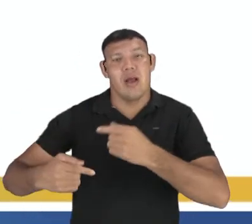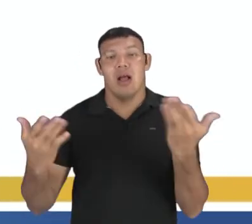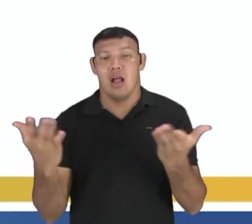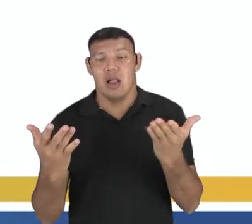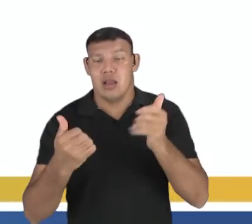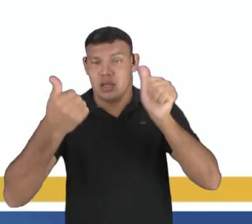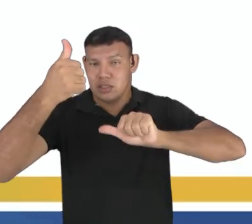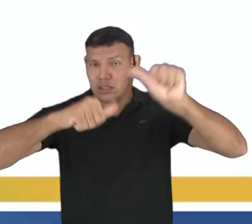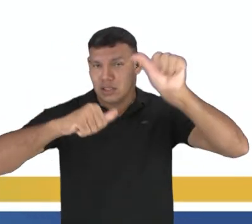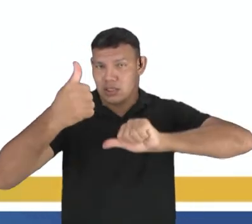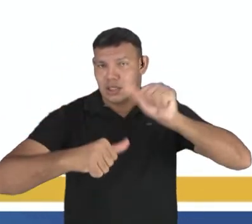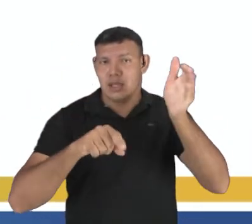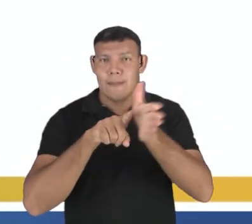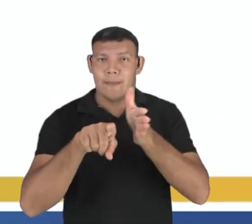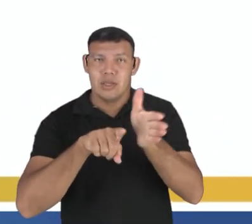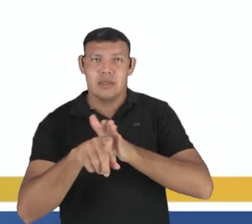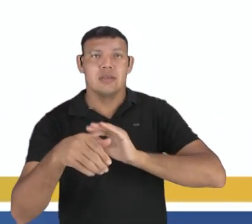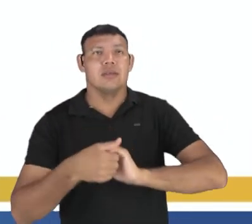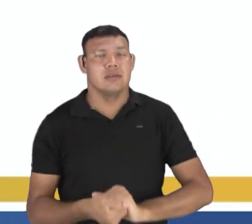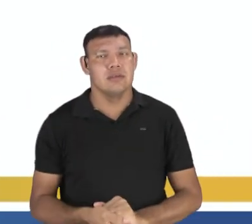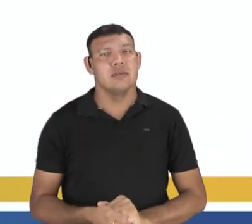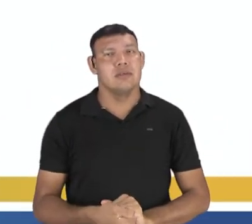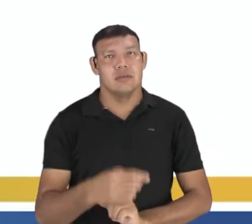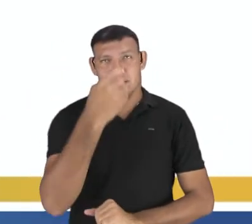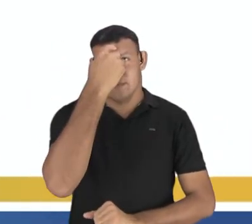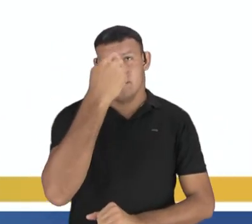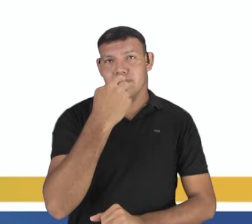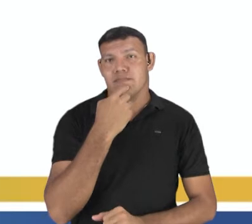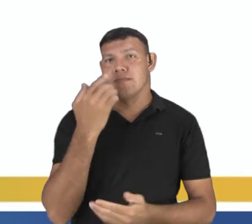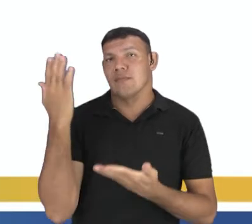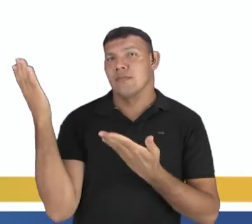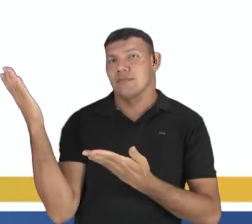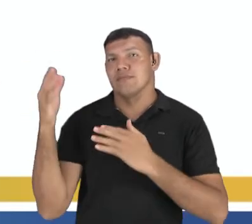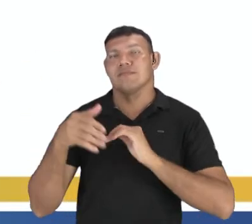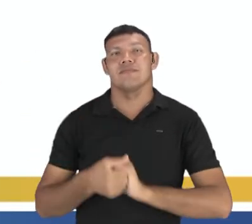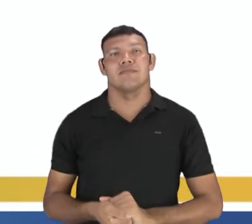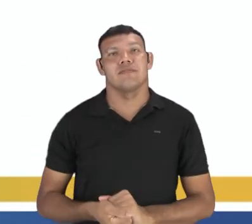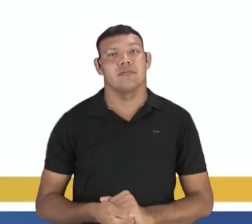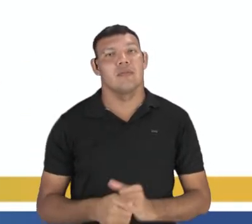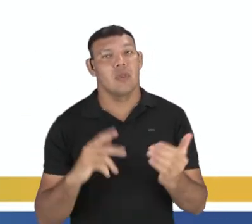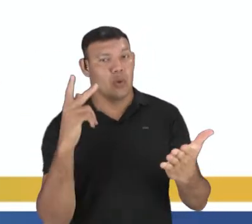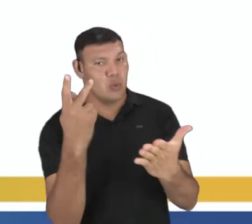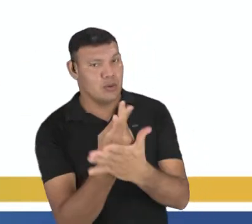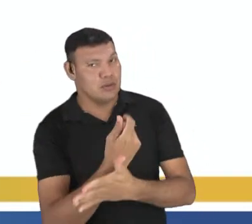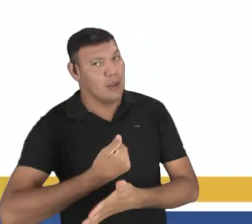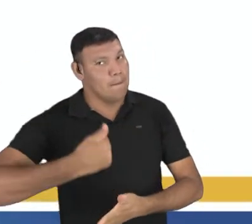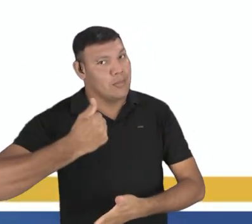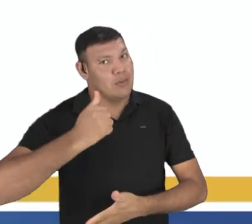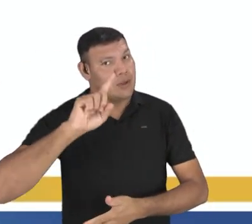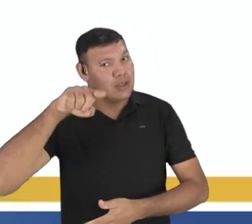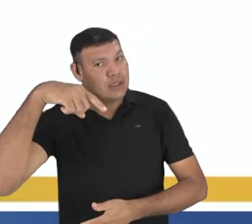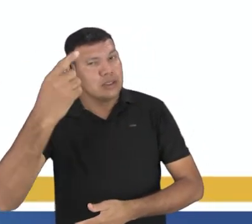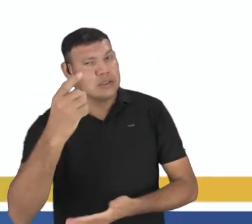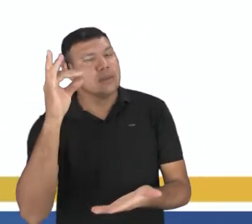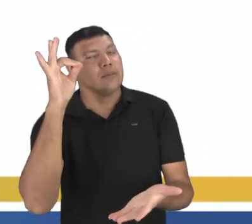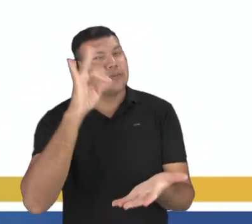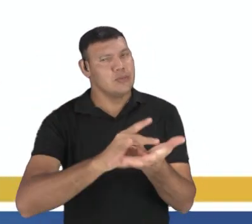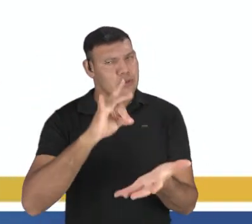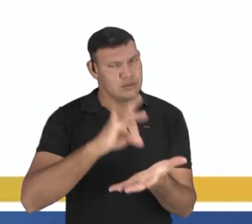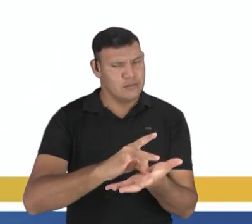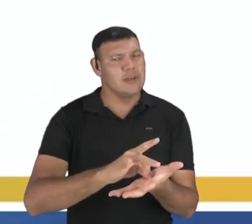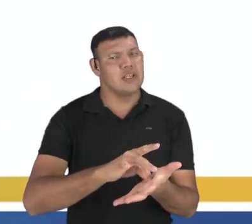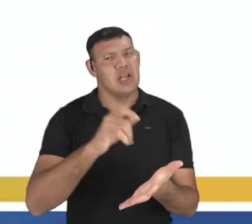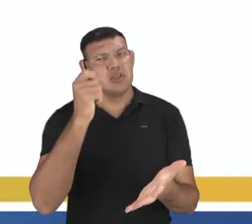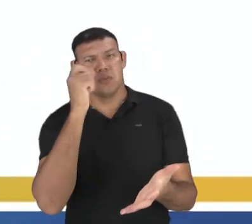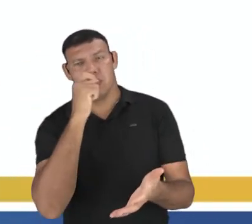operação da pseudociência descrito na imagem. Primeiro você tem o fato e depois você busca confirmar aquela